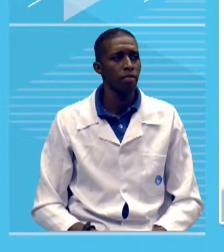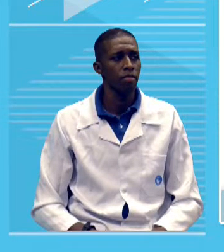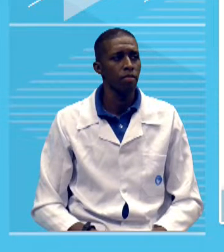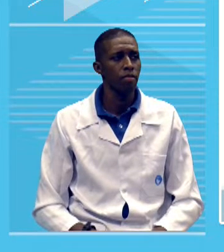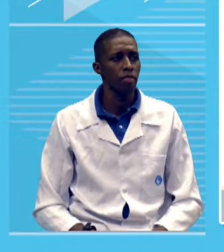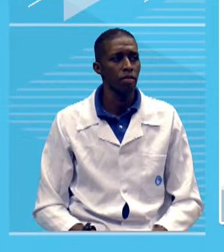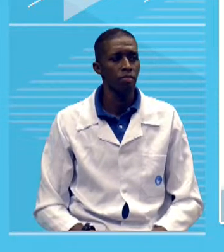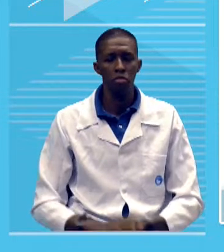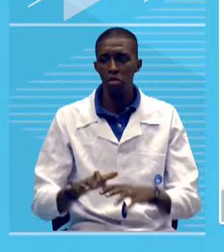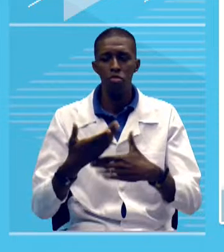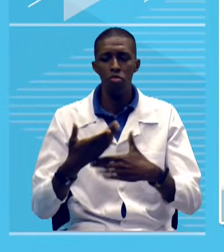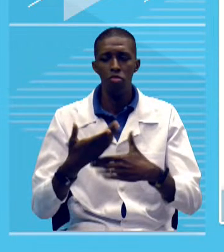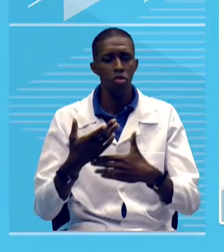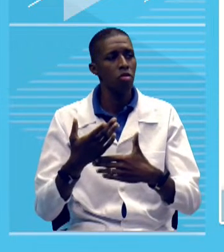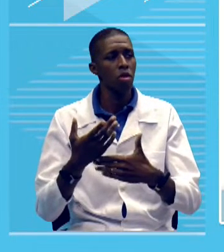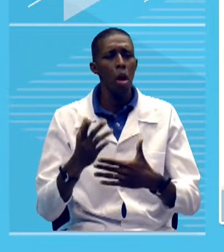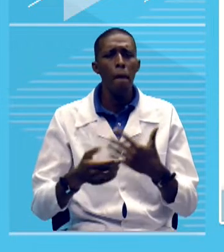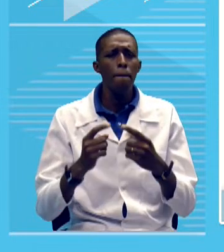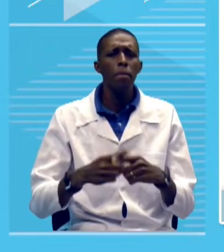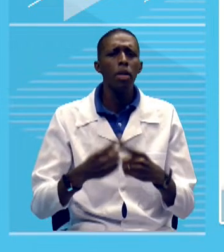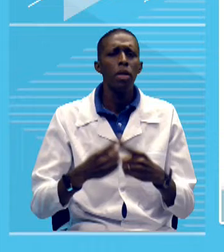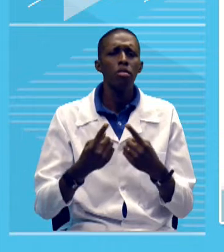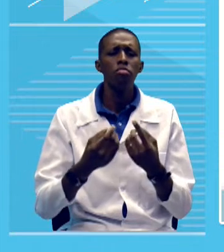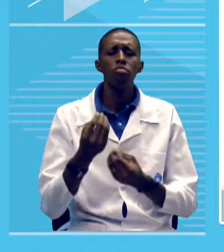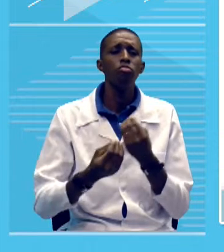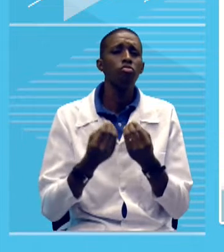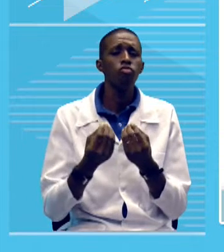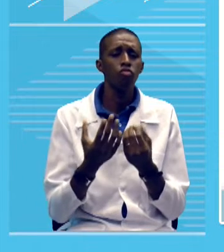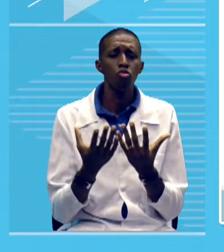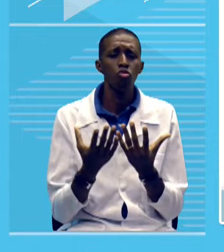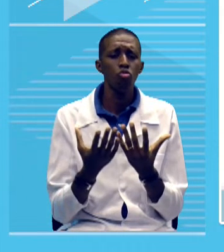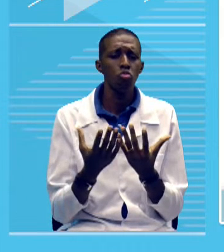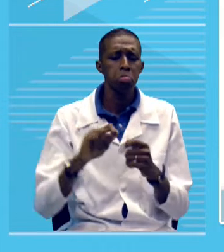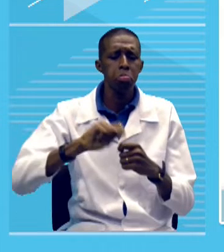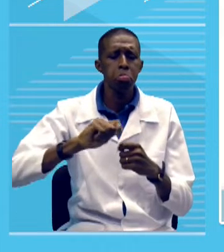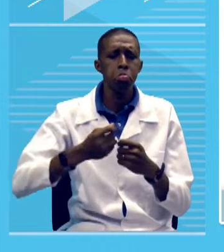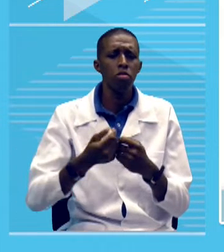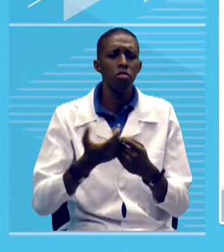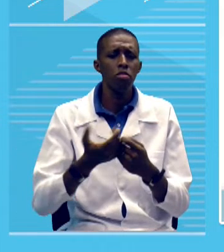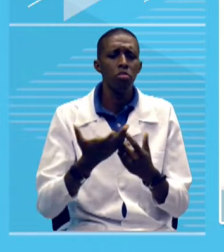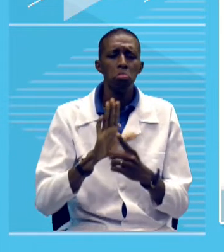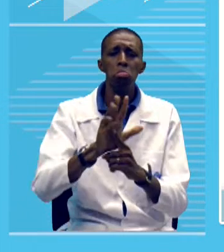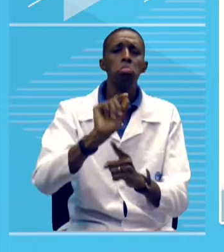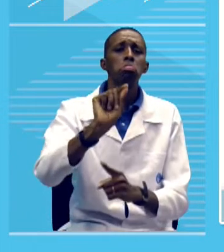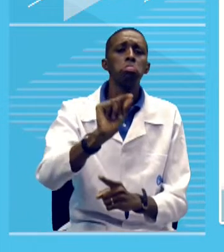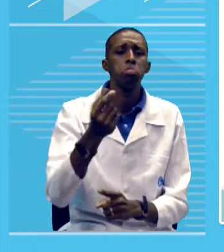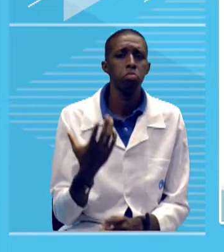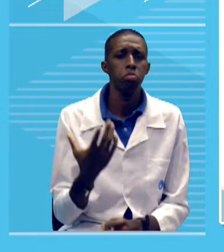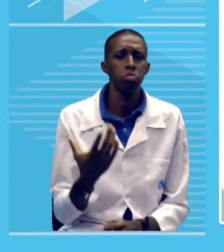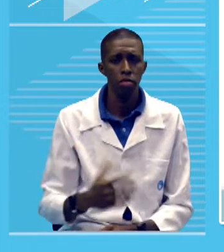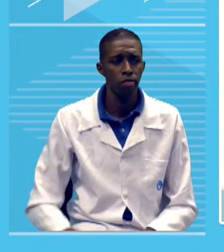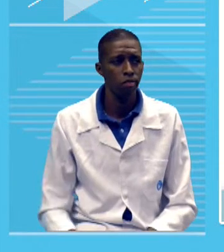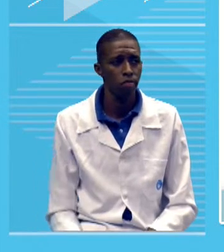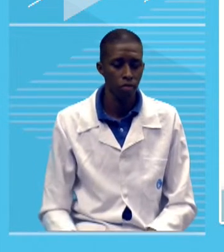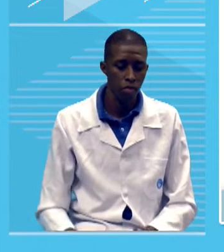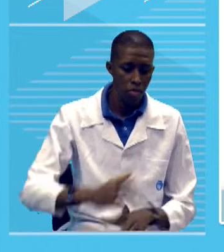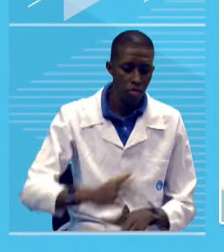e o que é que esse programa queria mostrar para o mundo que está já está tarde